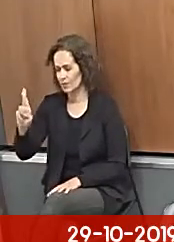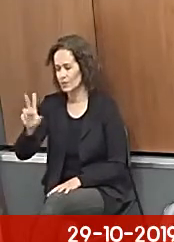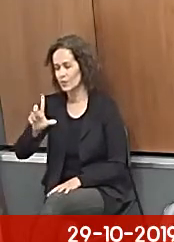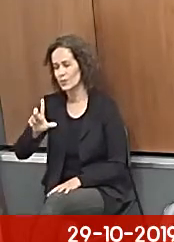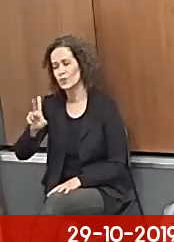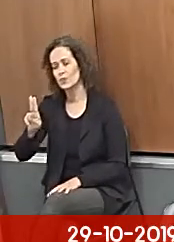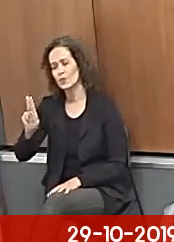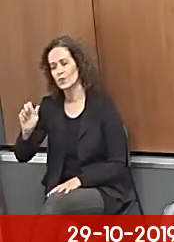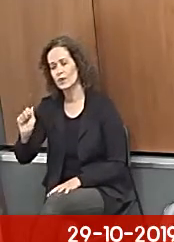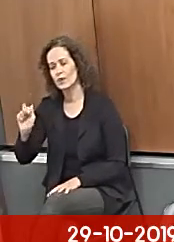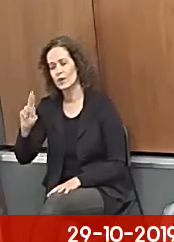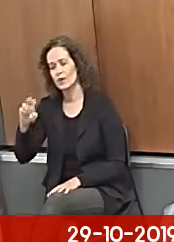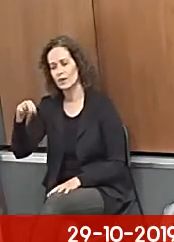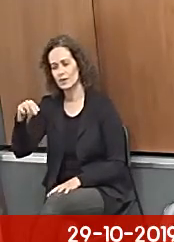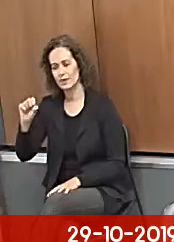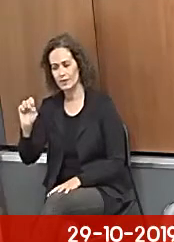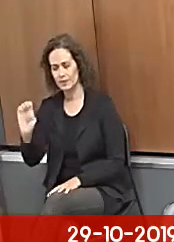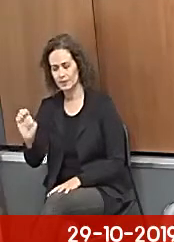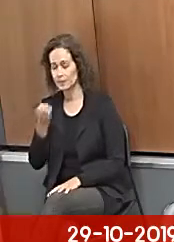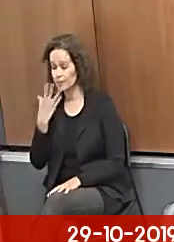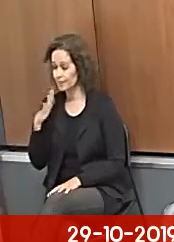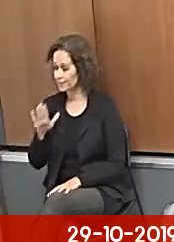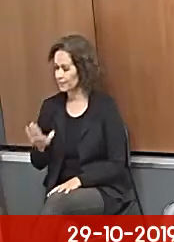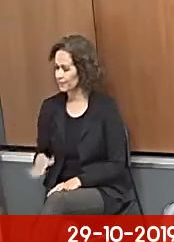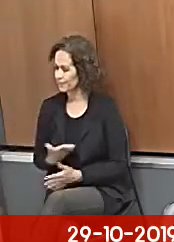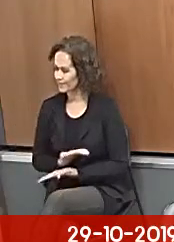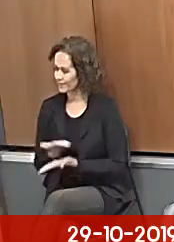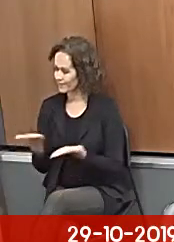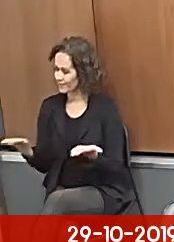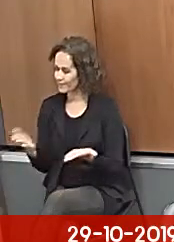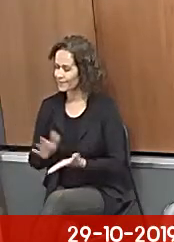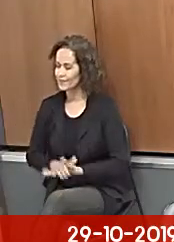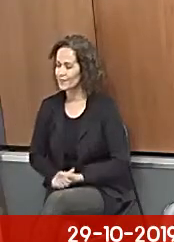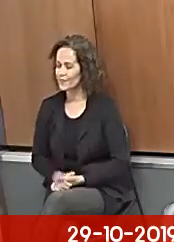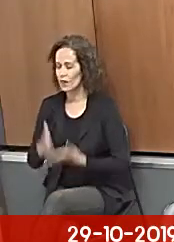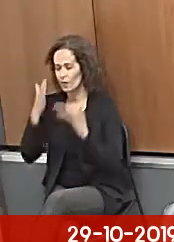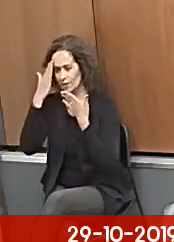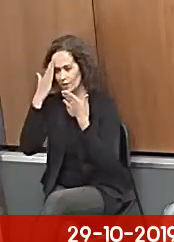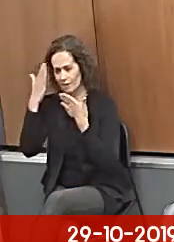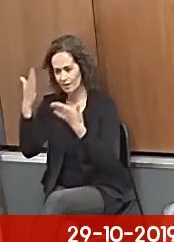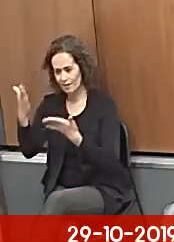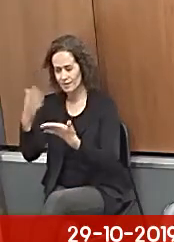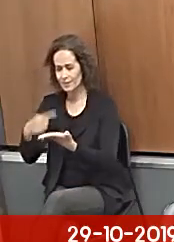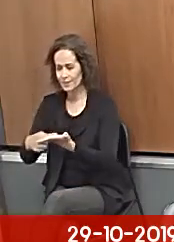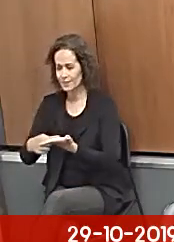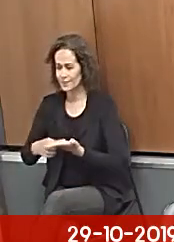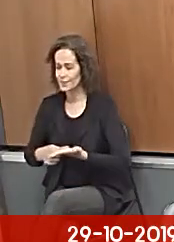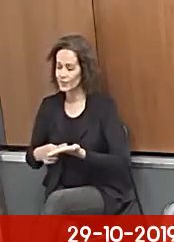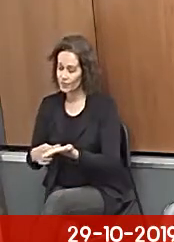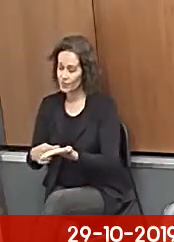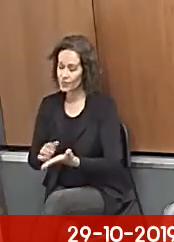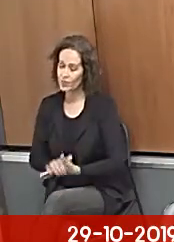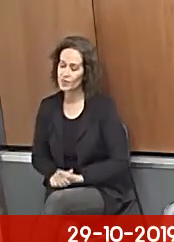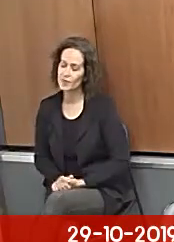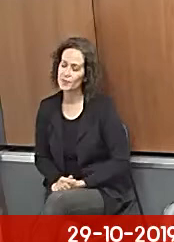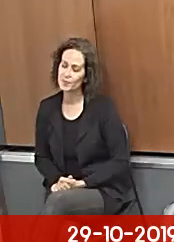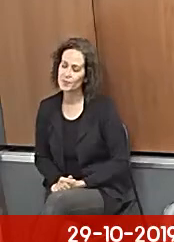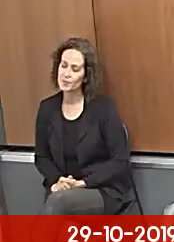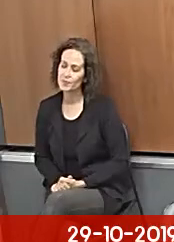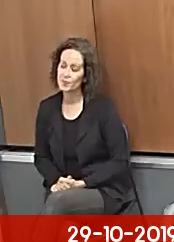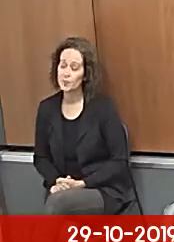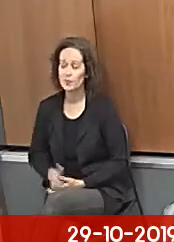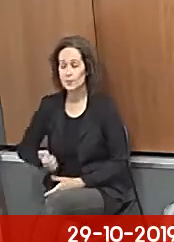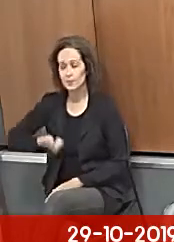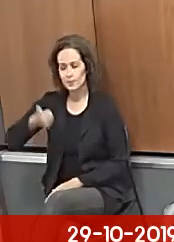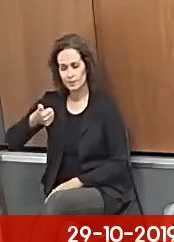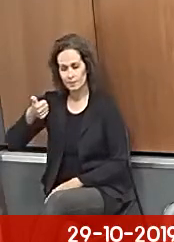Luarenas. Boa tarde a todos. Boa tarde. Muito obrigado pelo convite. E no primeiro